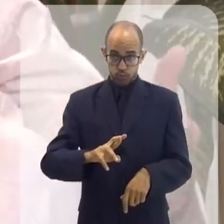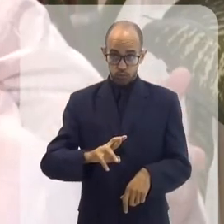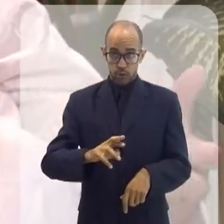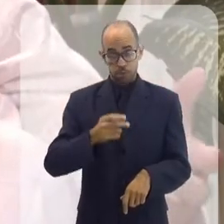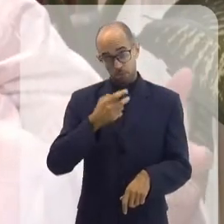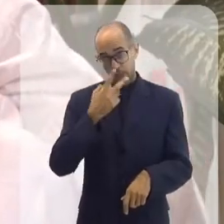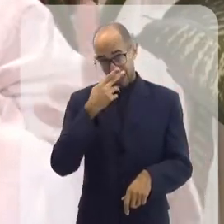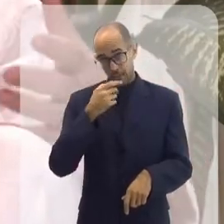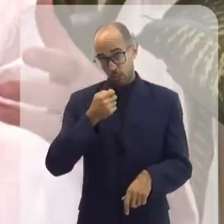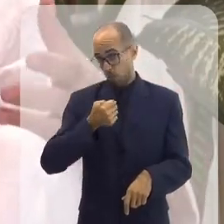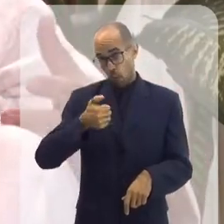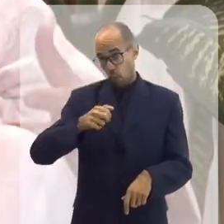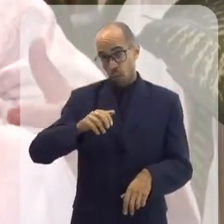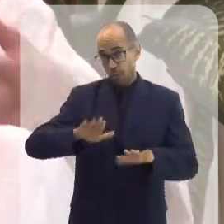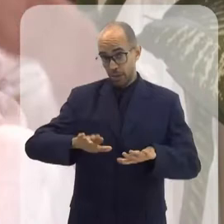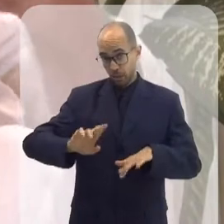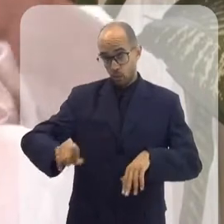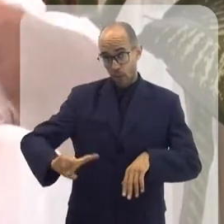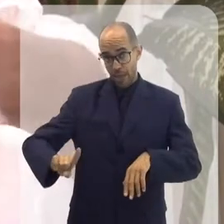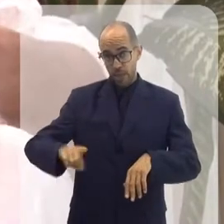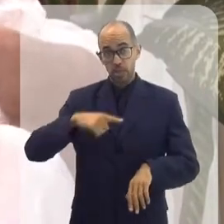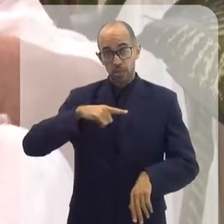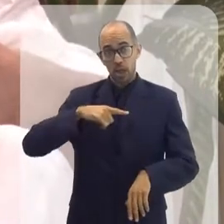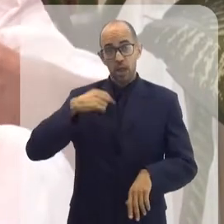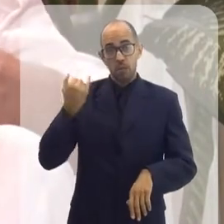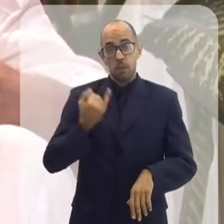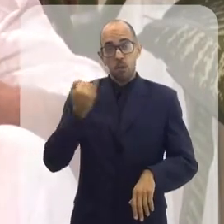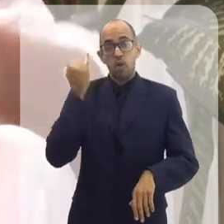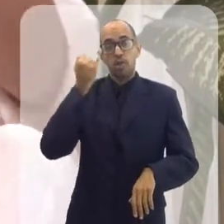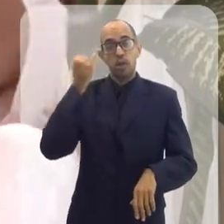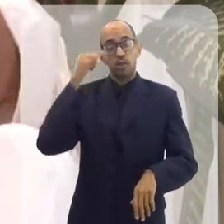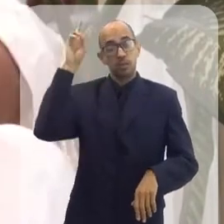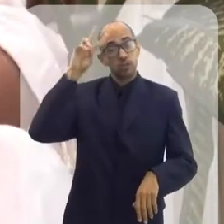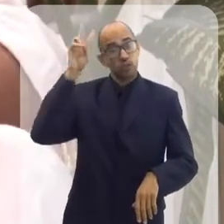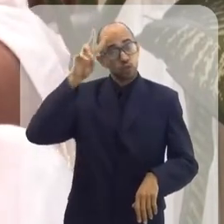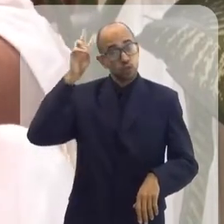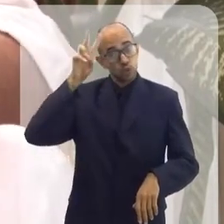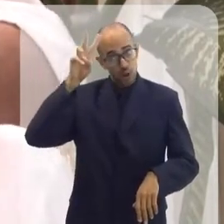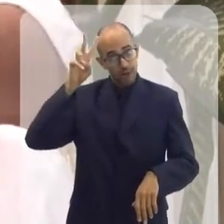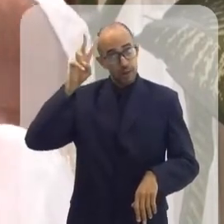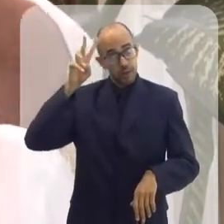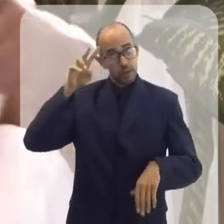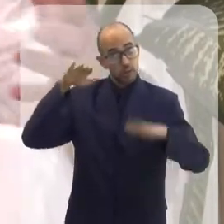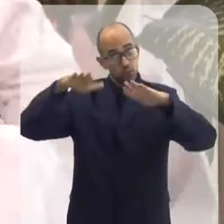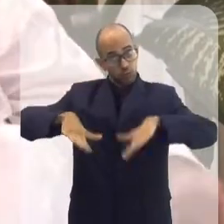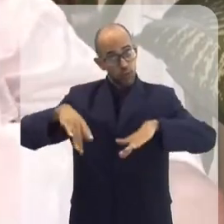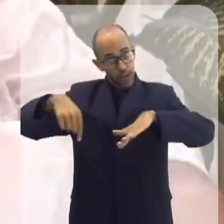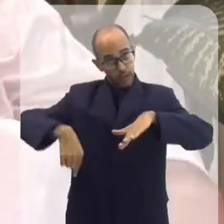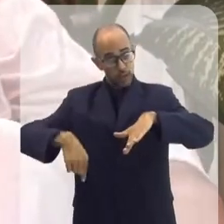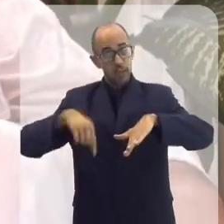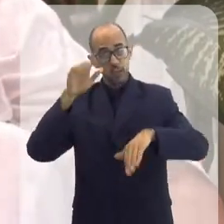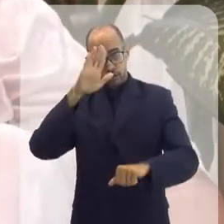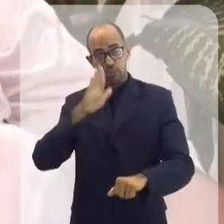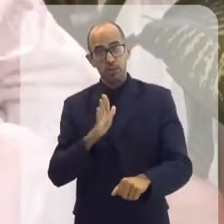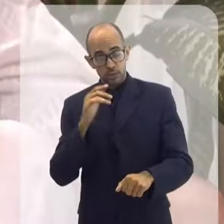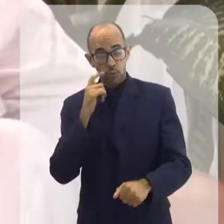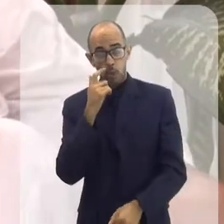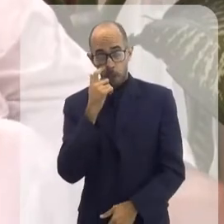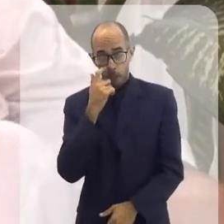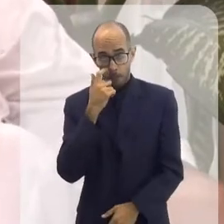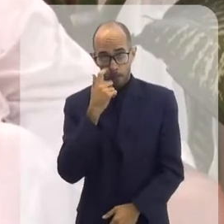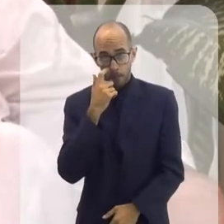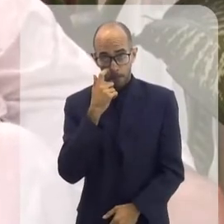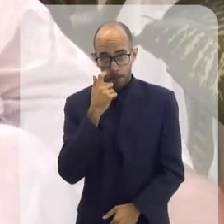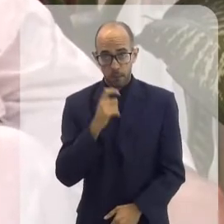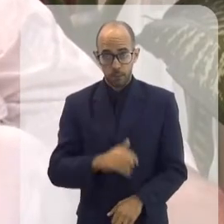como se fosse pouco e não é mas a importância histórica a importância antropológica da permanência desses cultos aqui